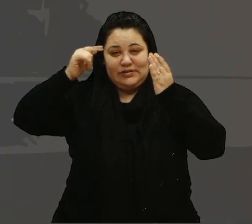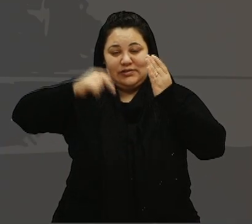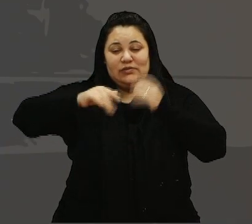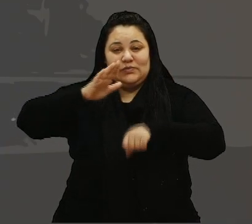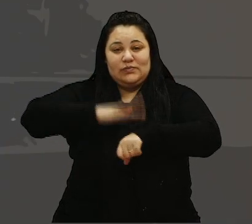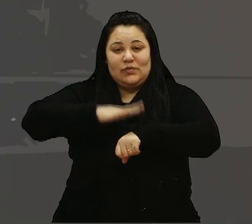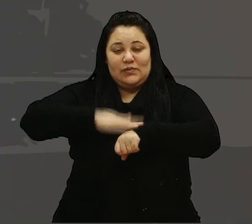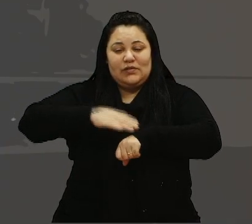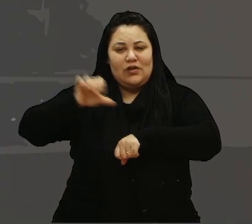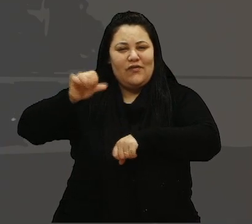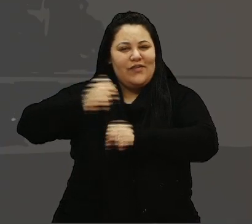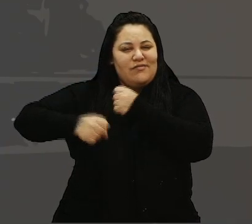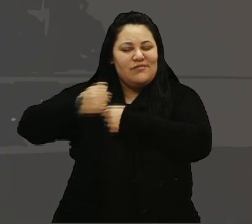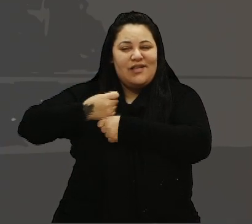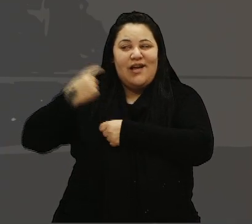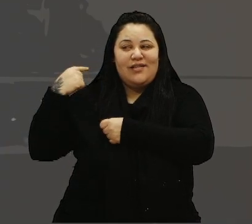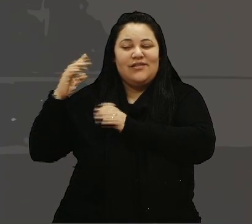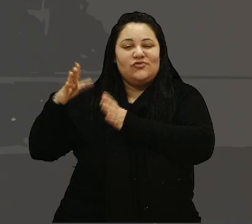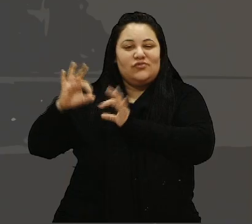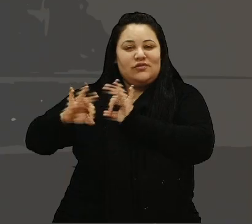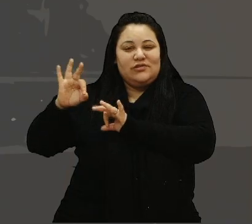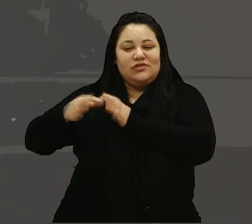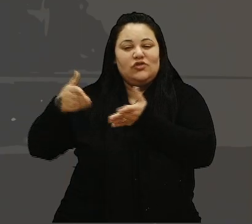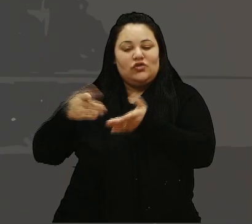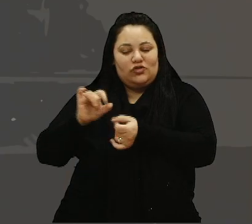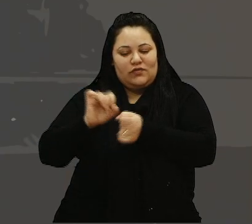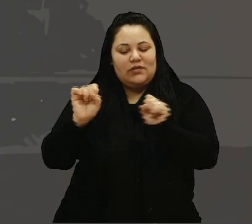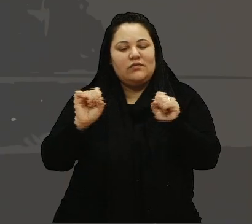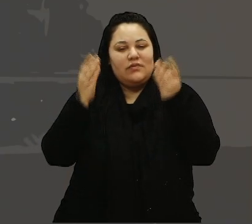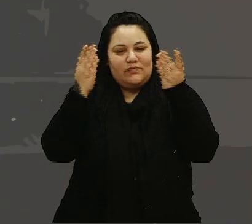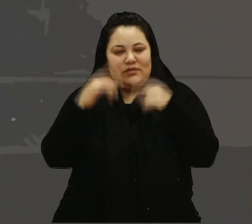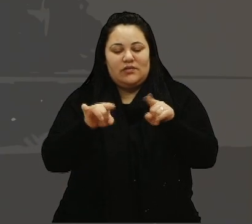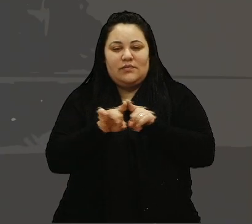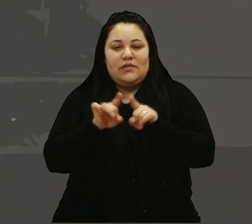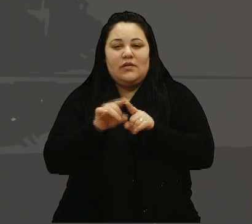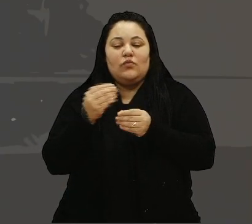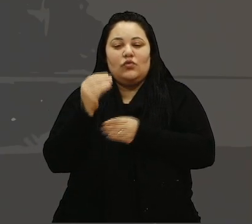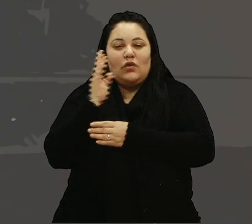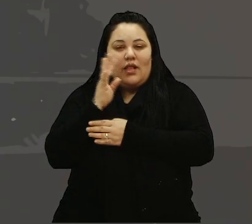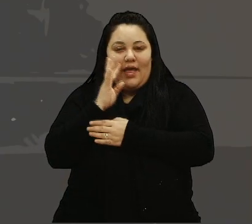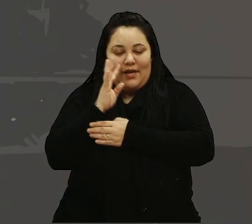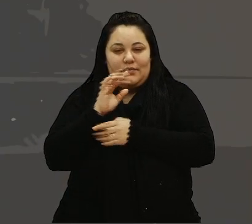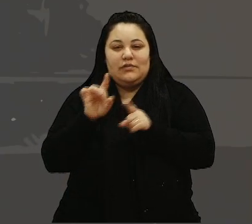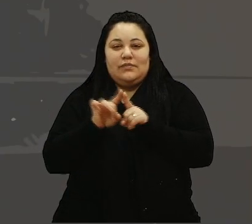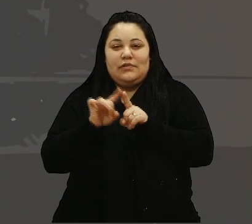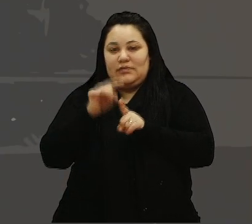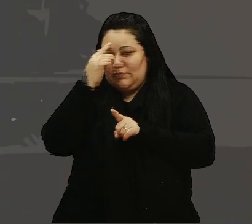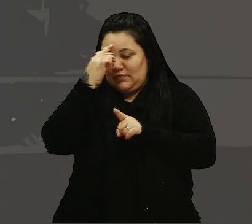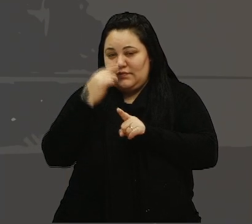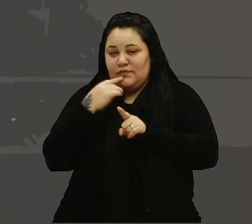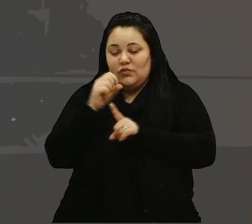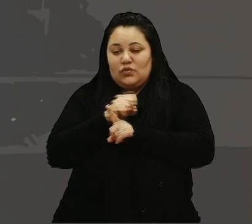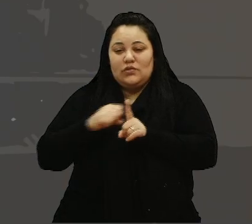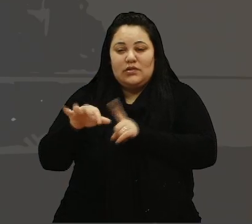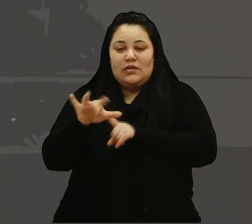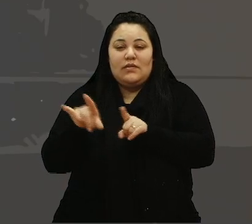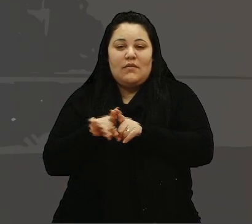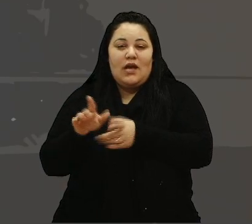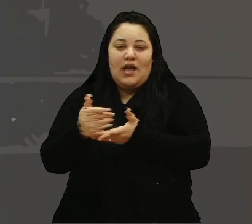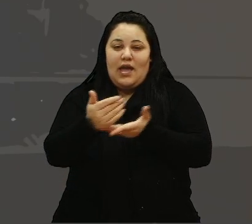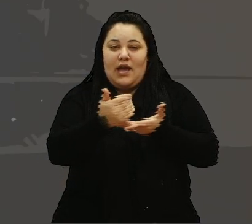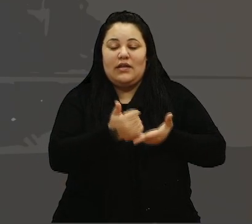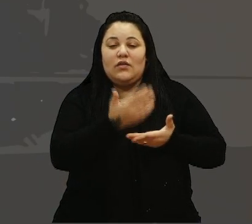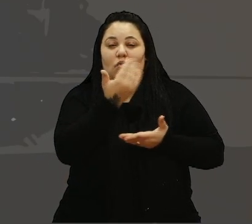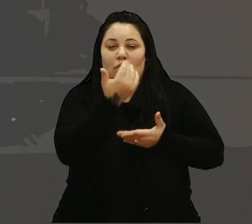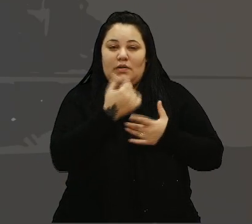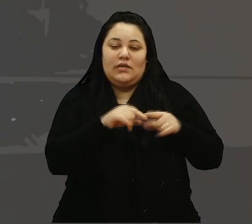anos atrás, e hoje faz um baita evento e caráter social, arrecadando